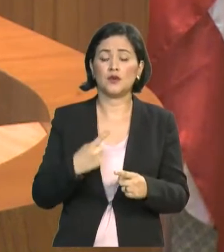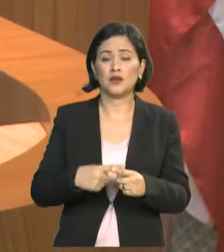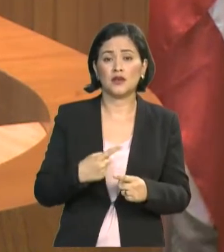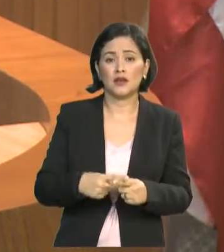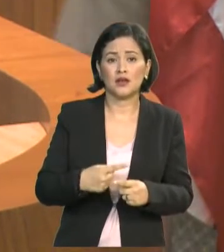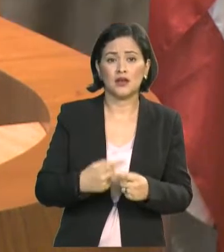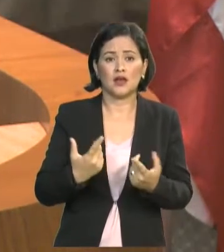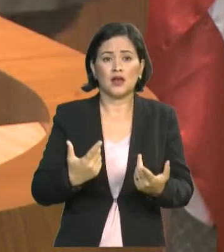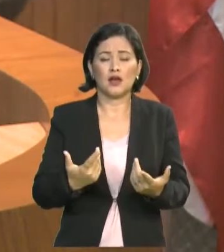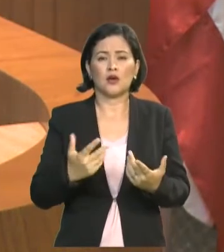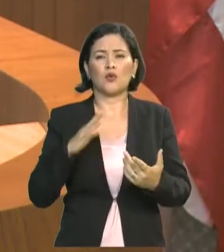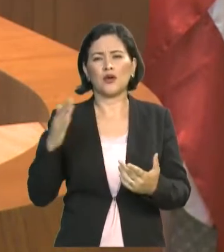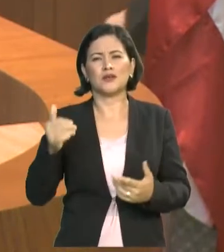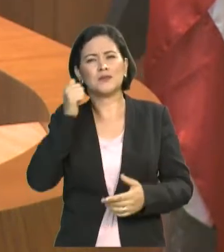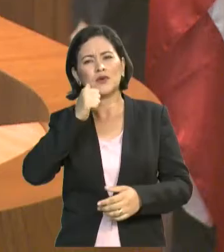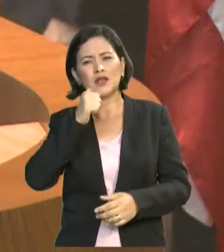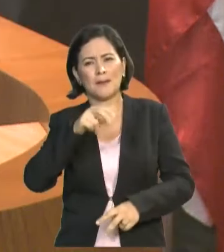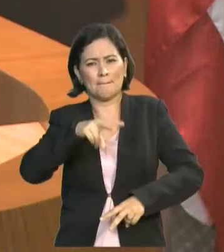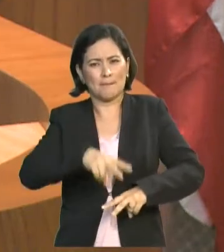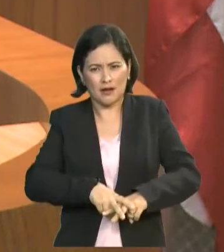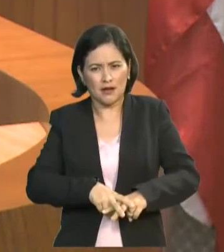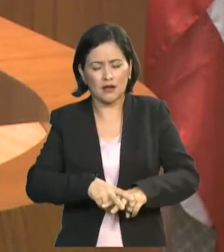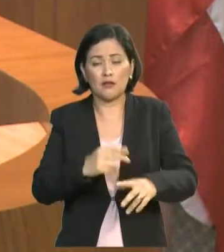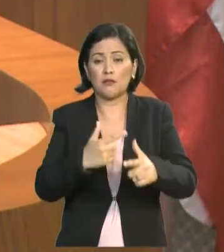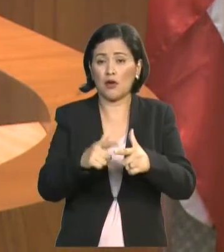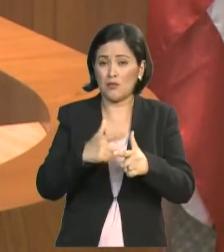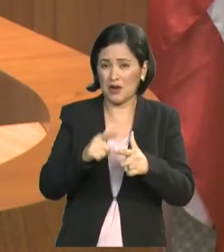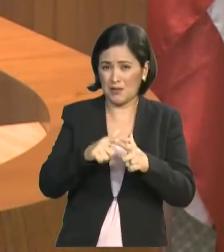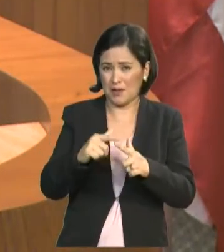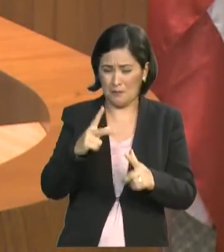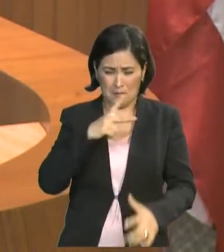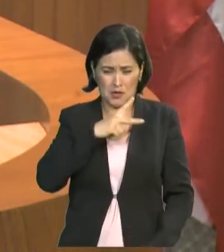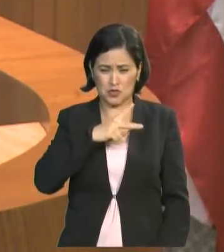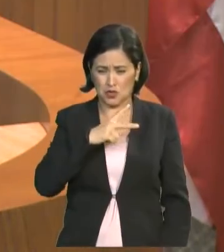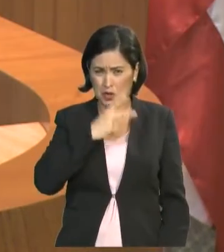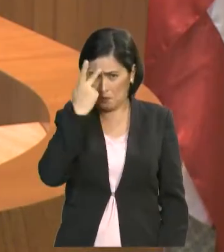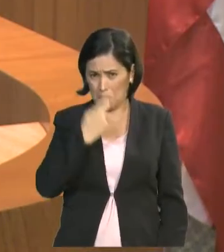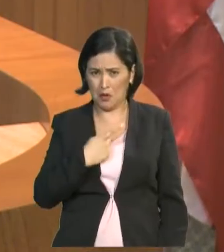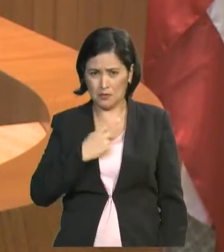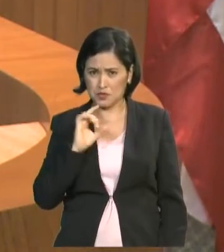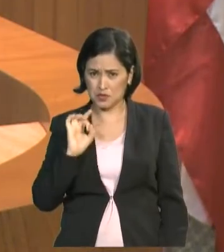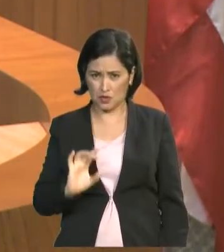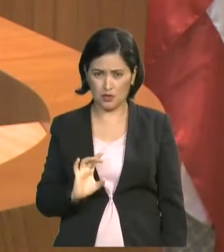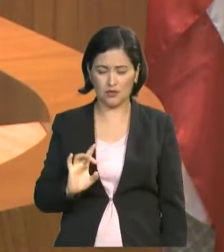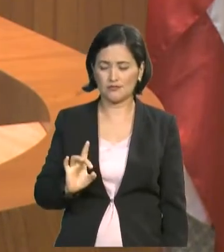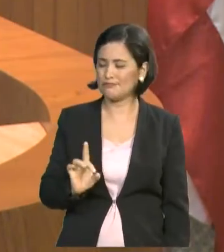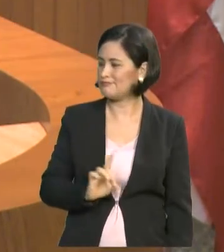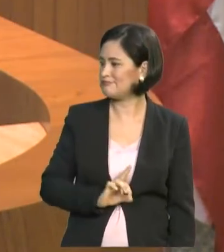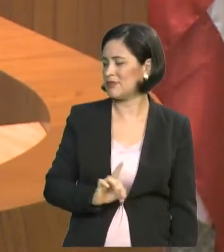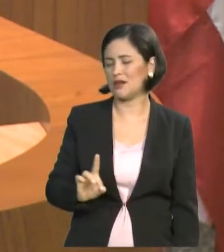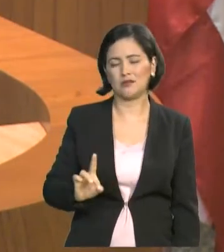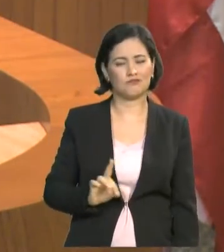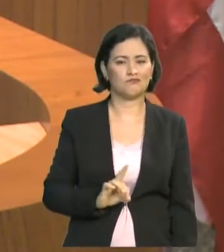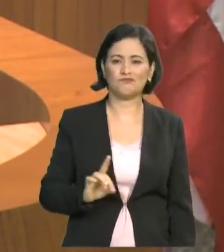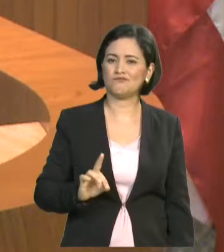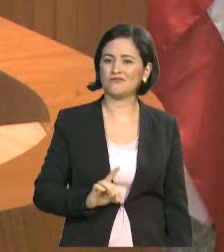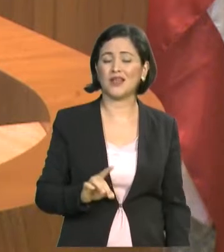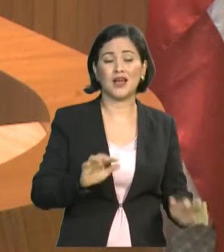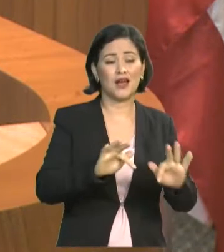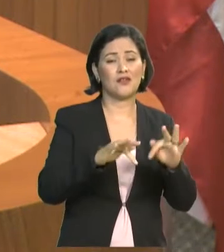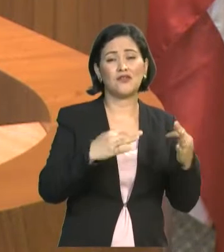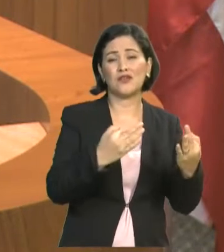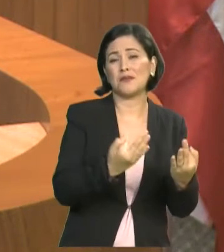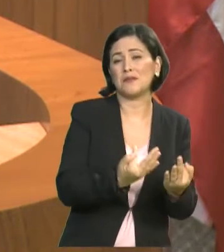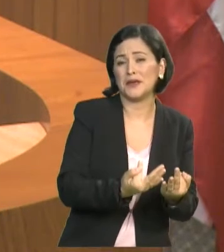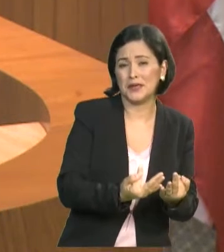nos filhos, em todos os seus parentes, fica estabelecido um pouco